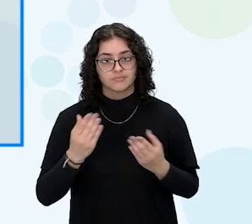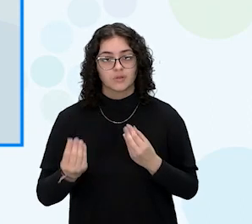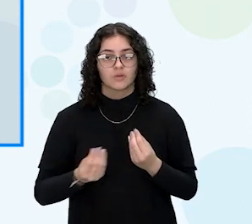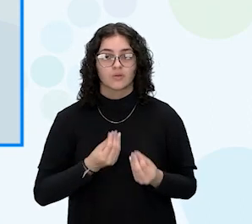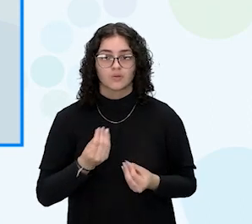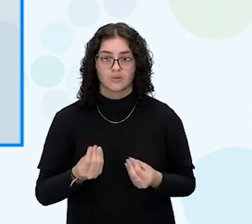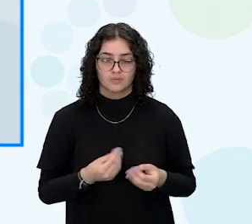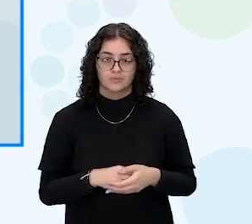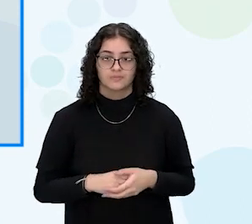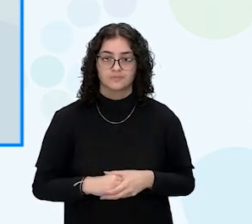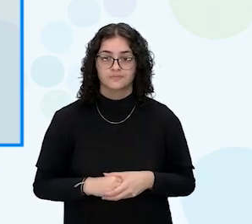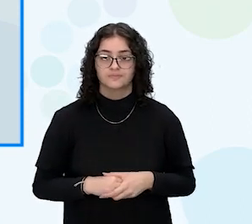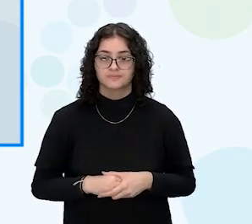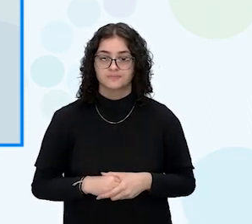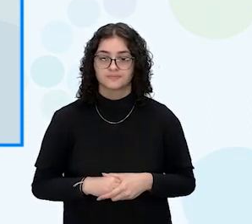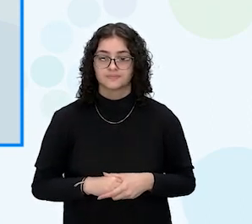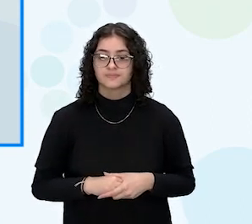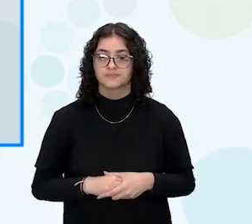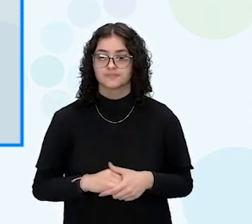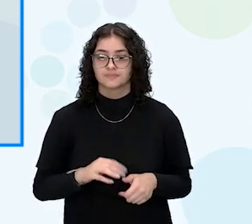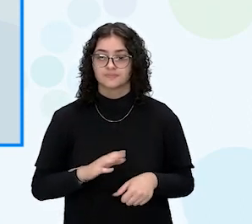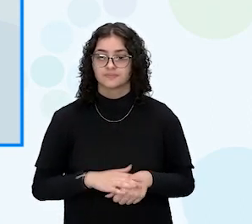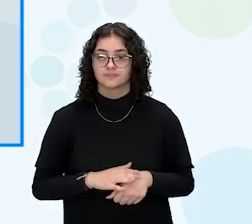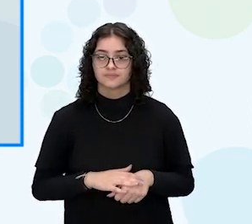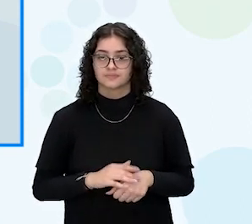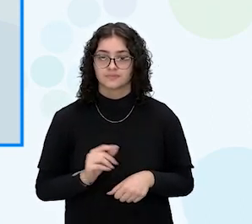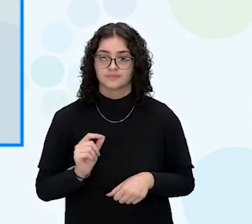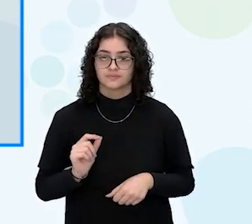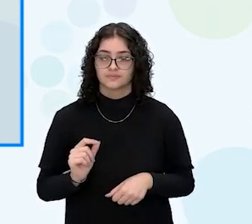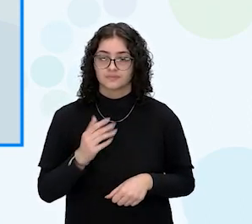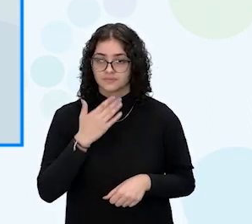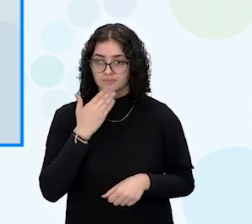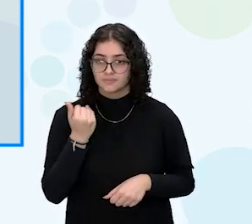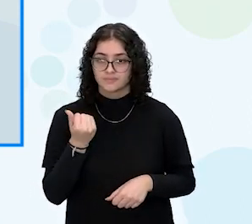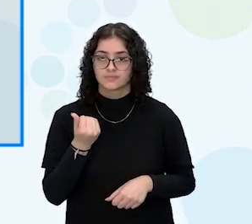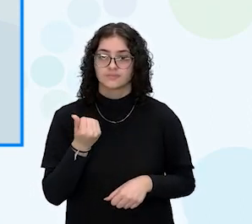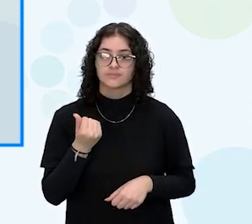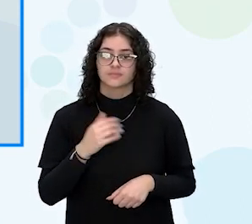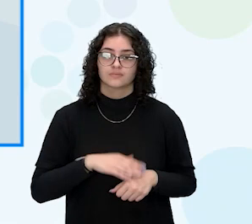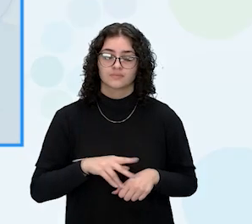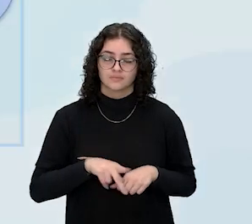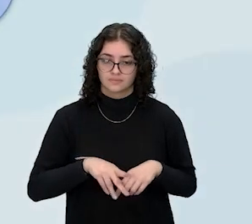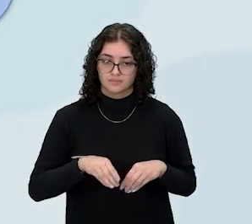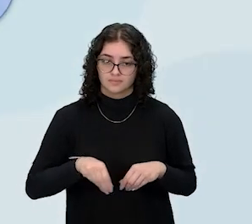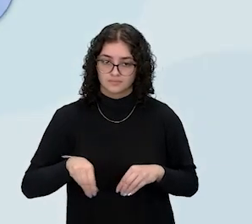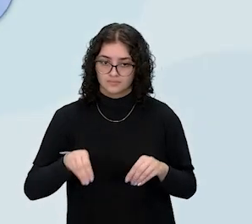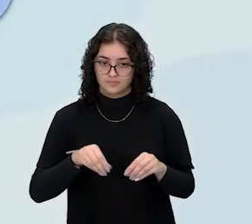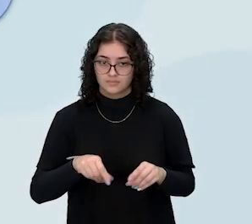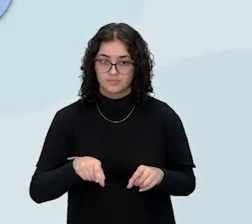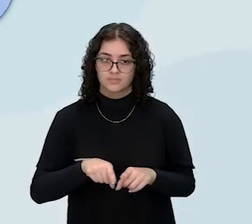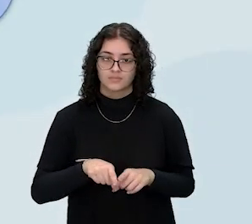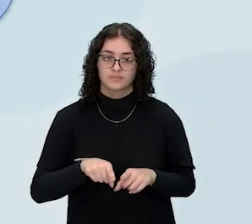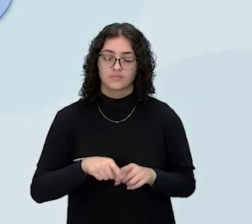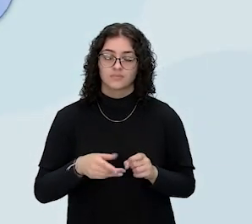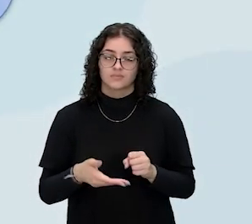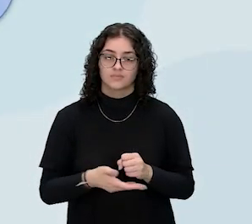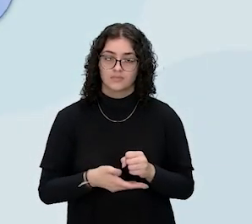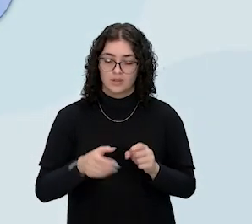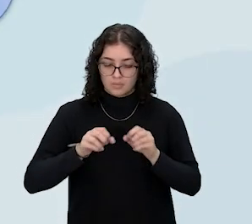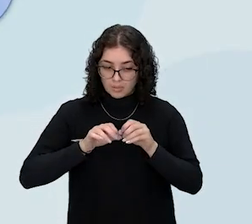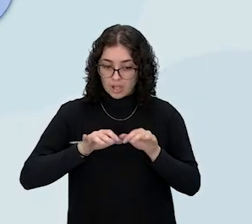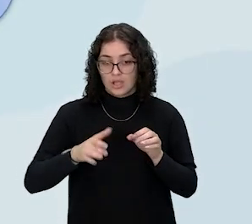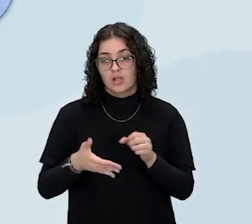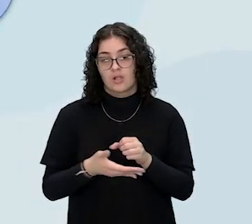por exemplo, que se desenvolvem melhor, tanto em solos ácidos quanto em solos alcalinos,